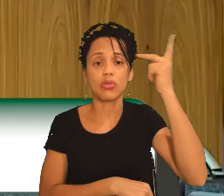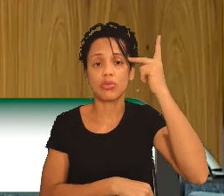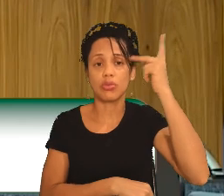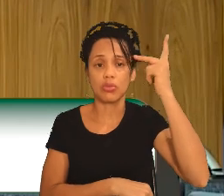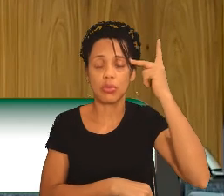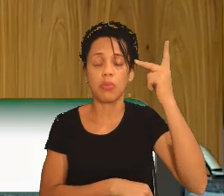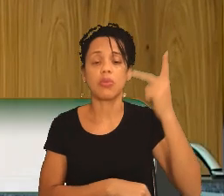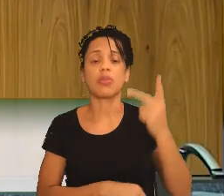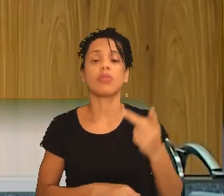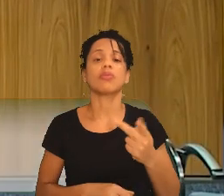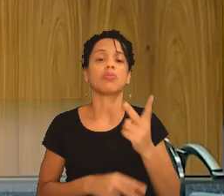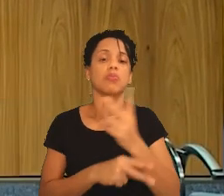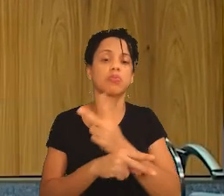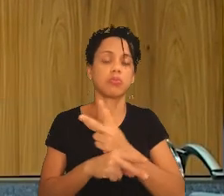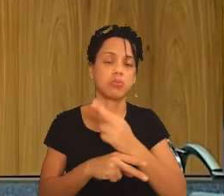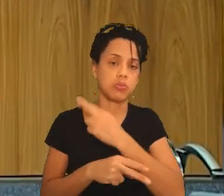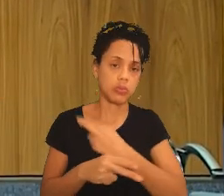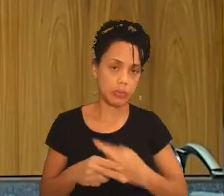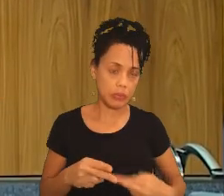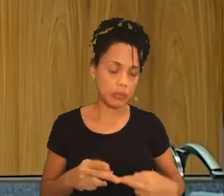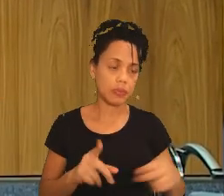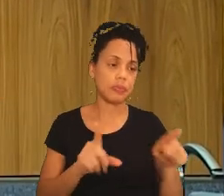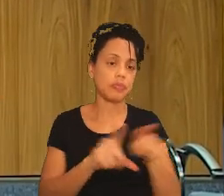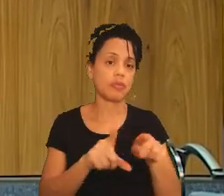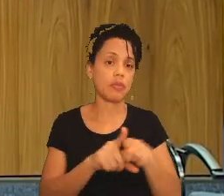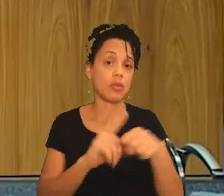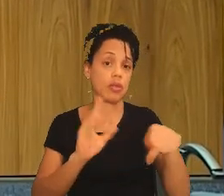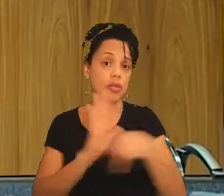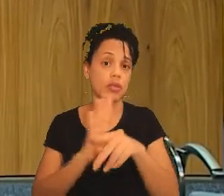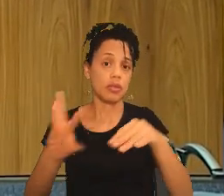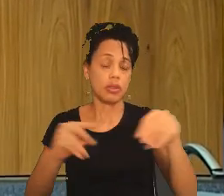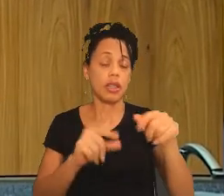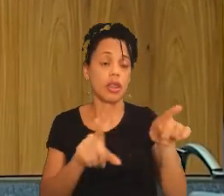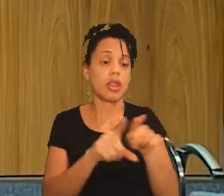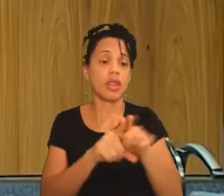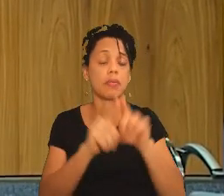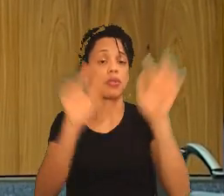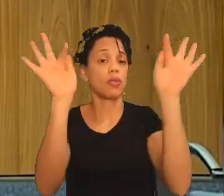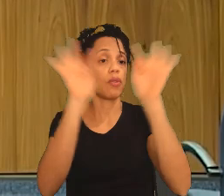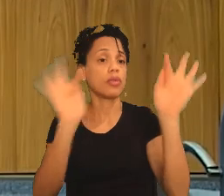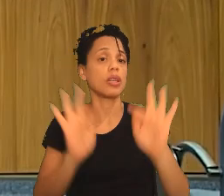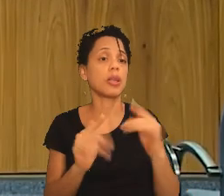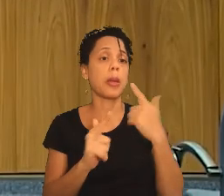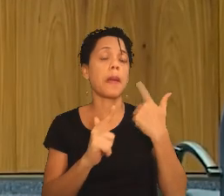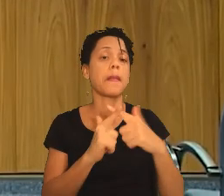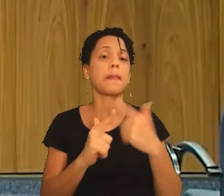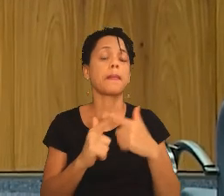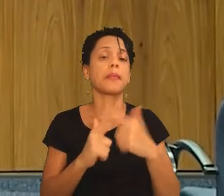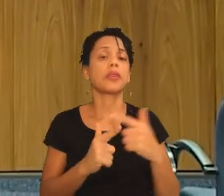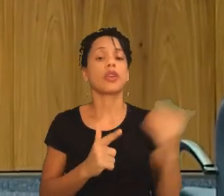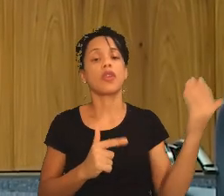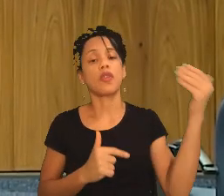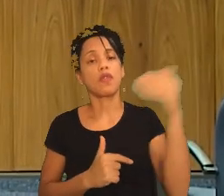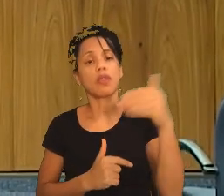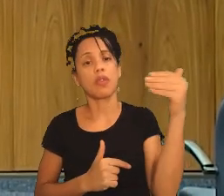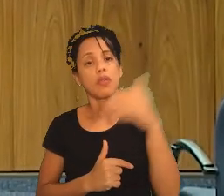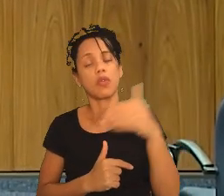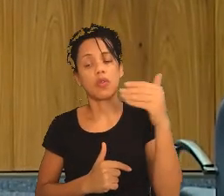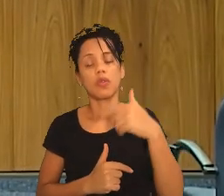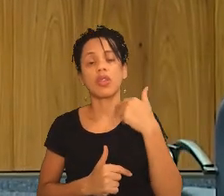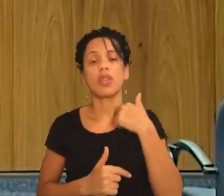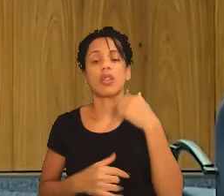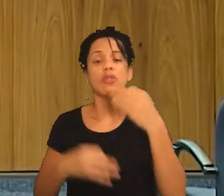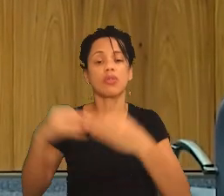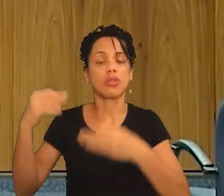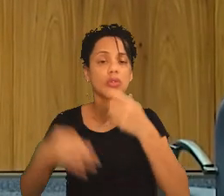de 2005, eu era servidora, a doutora Inês já estava como procuradora aqui na Procuradoria em São Paulo, lá na Peixoto